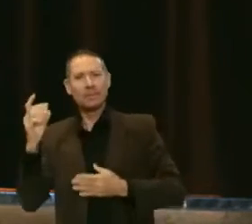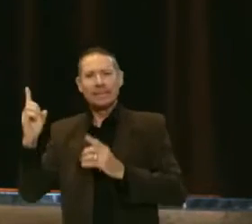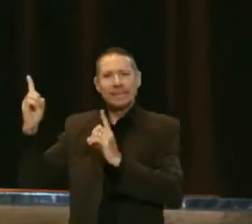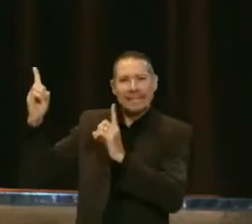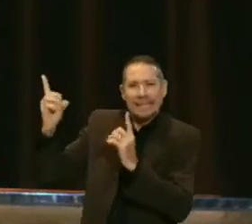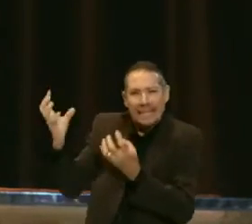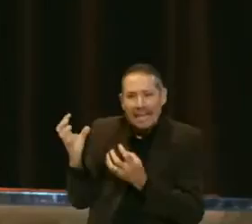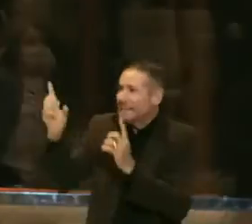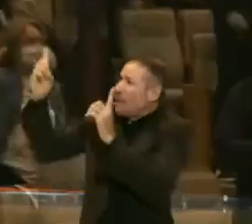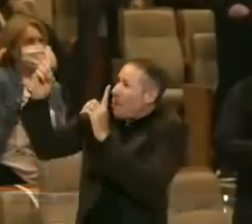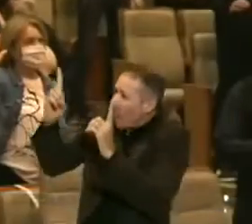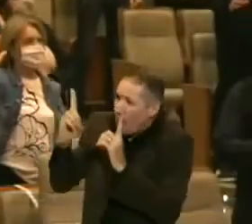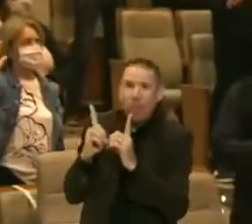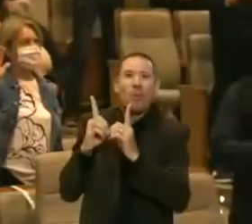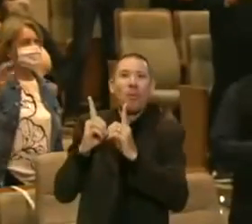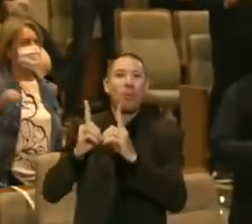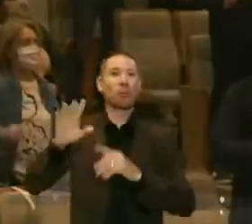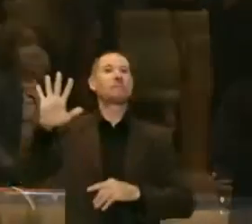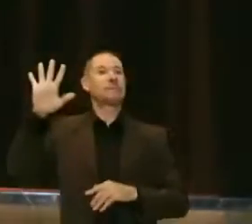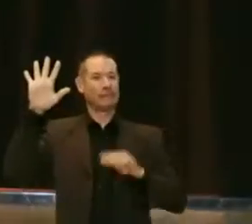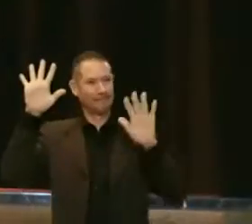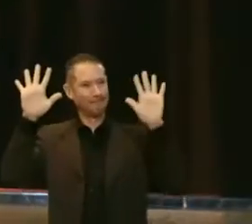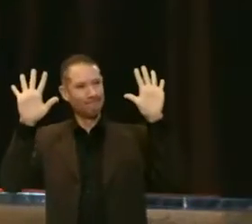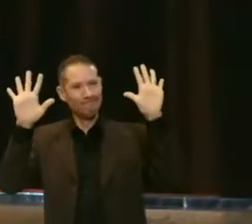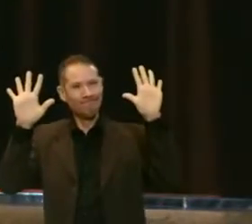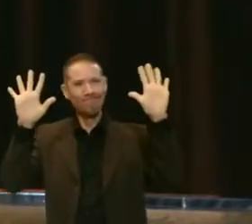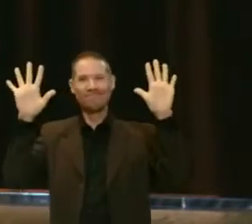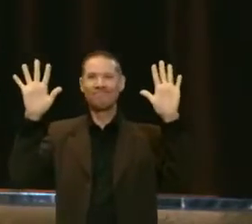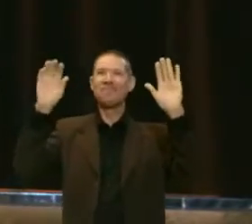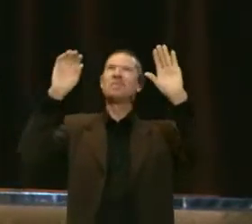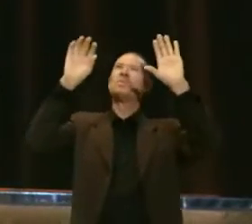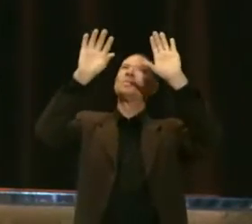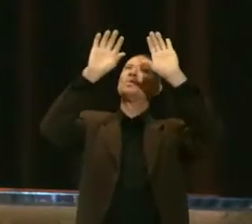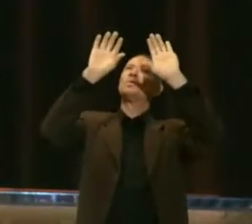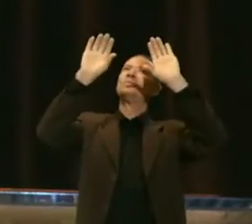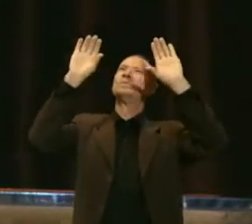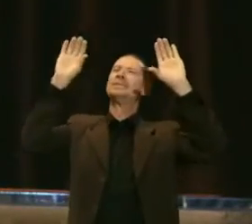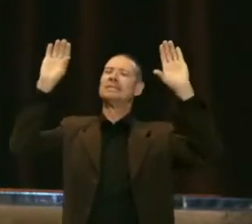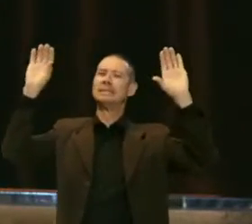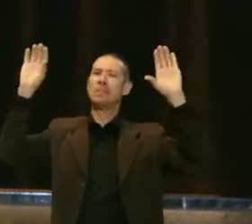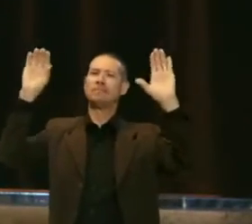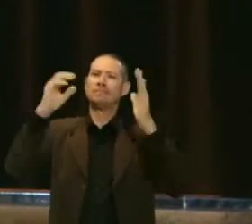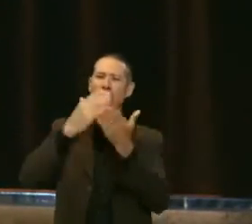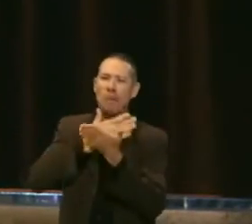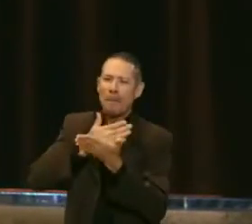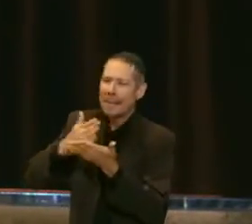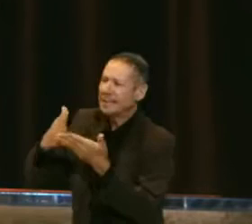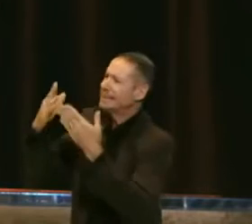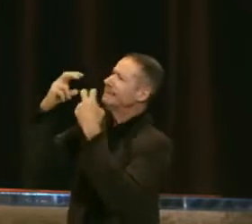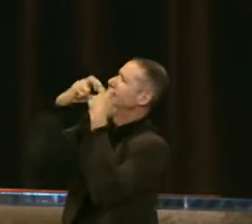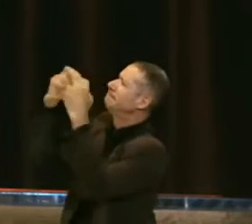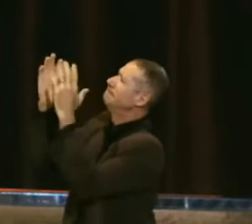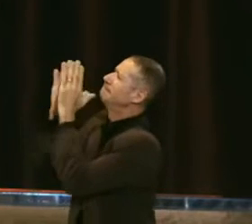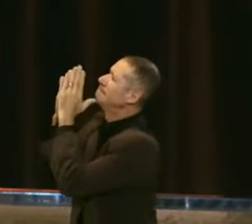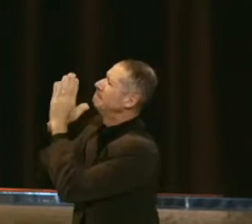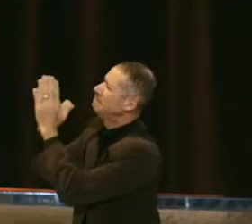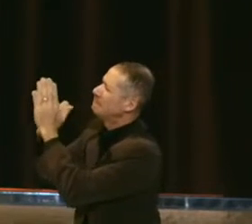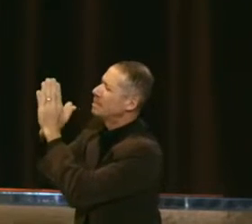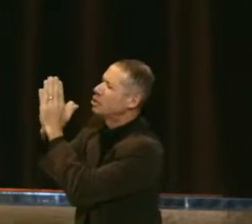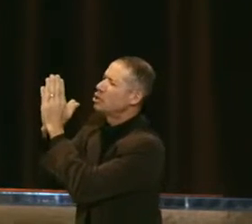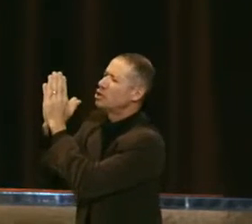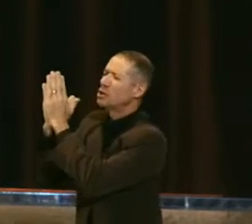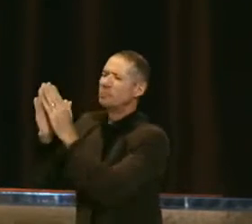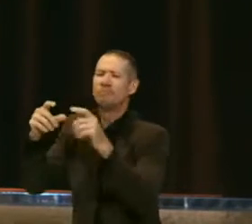Ele aqui? Erga suas mãos para o céu. Comece a clamar agora onde você